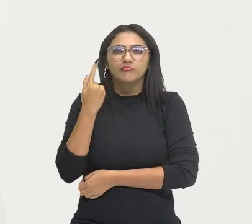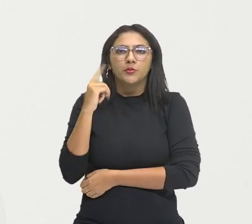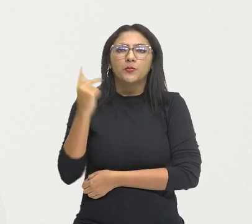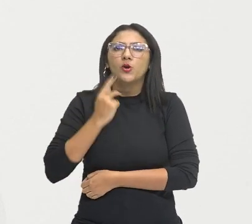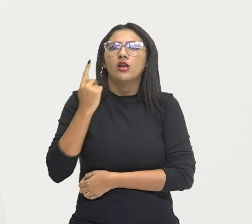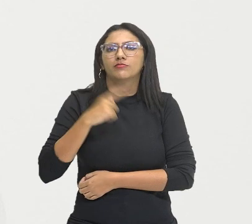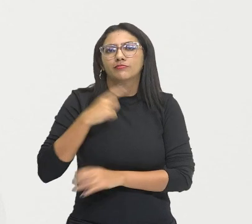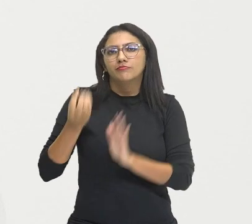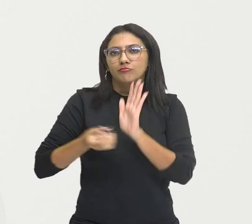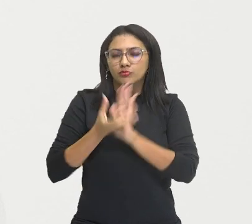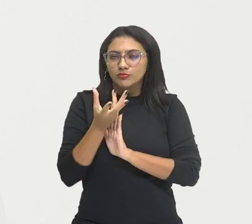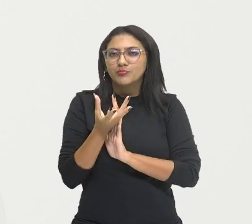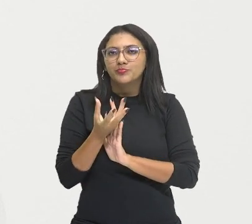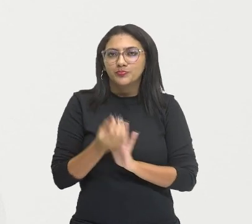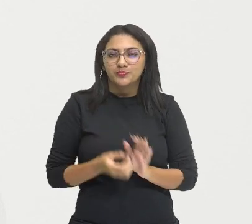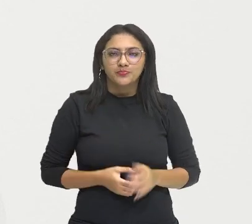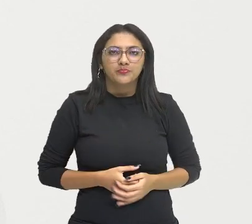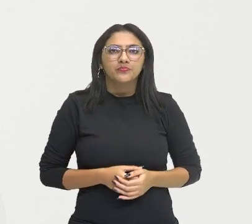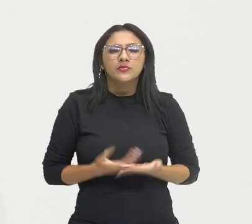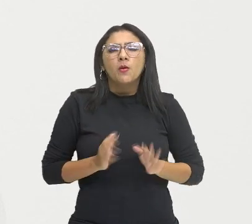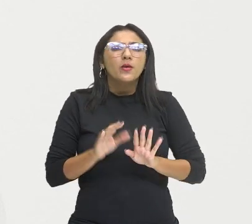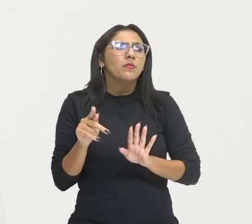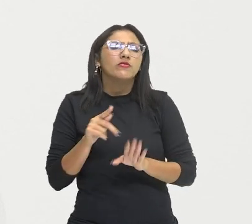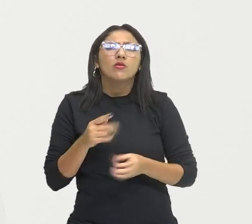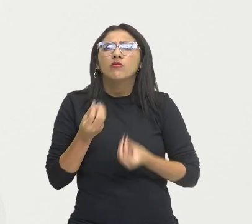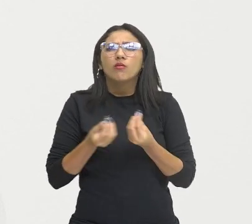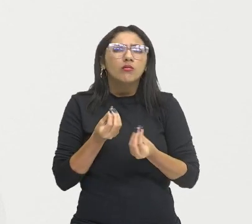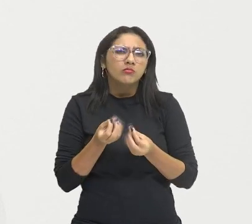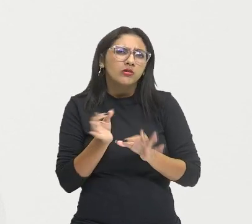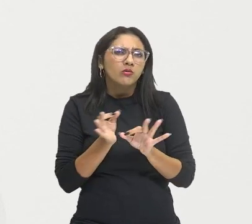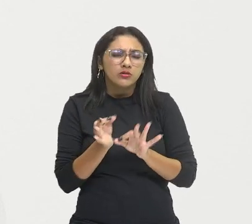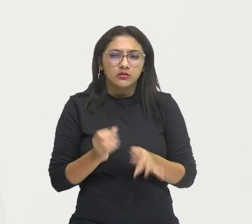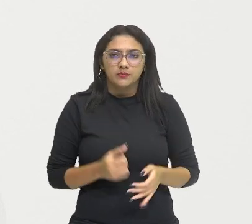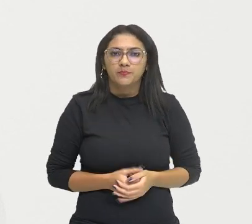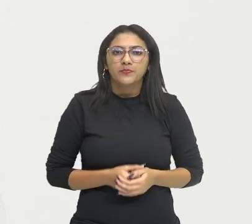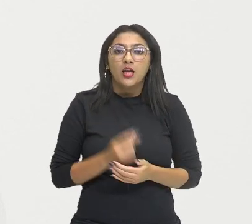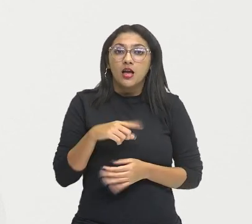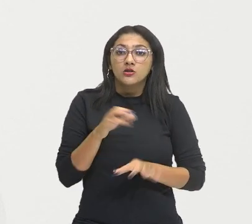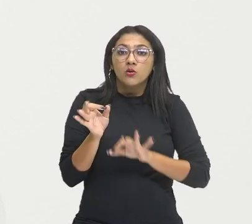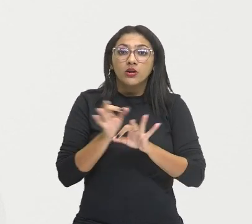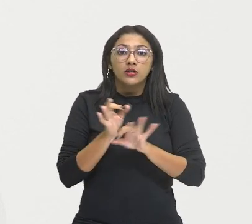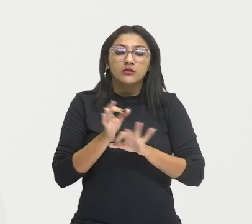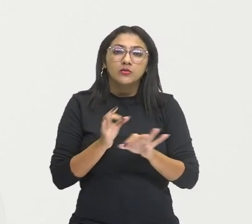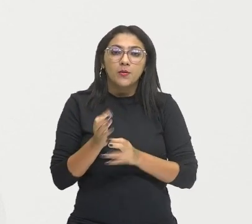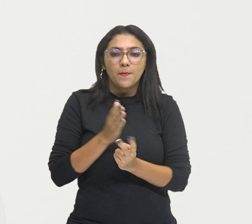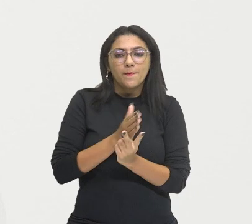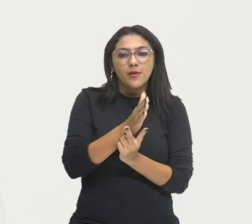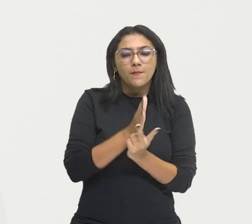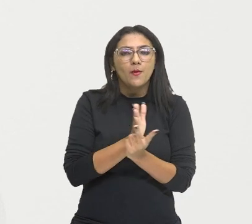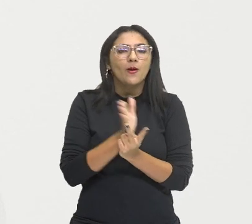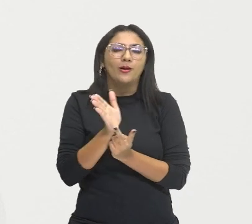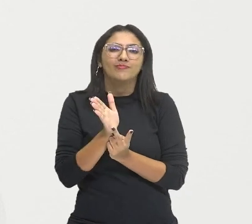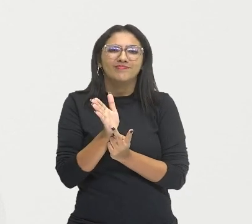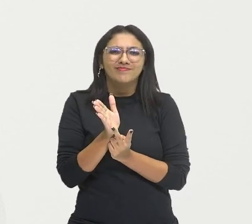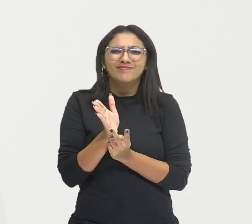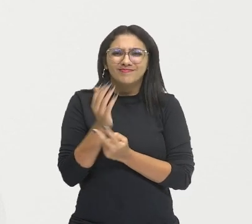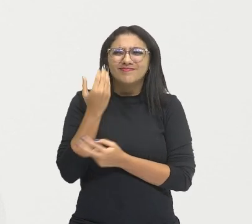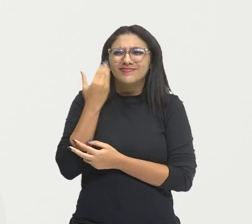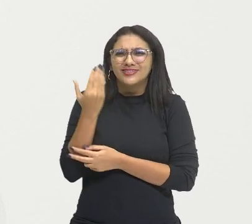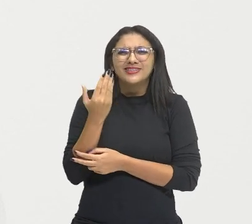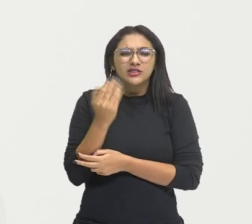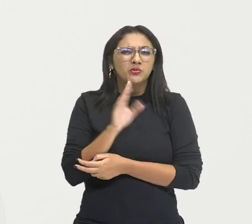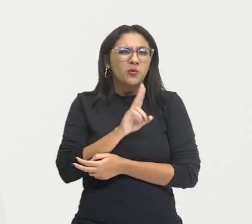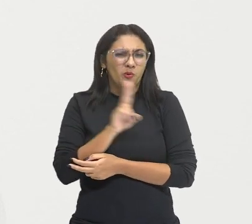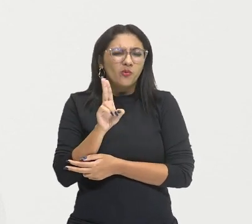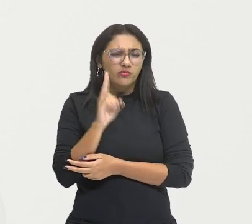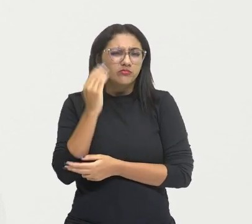que vai surgir no pós-Segunda Guerra Mundial. Professor, e que ordem é essa? A chamada ordem bipolar. Como o próprio nome já sugere, turma,